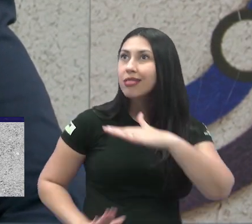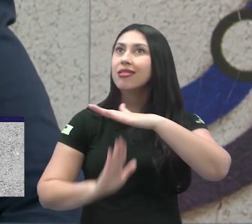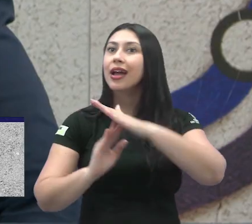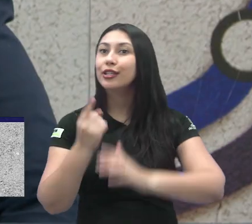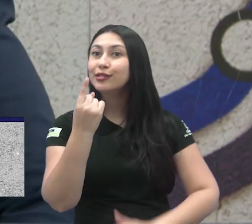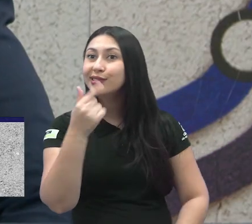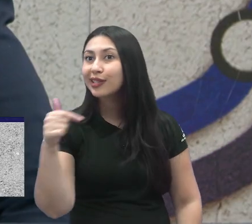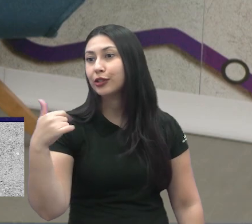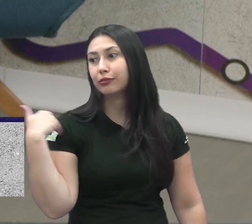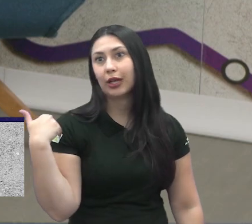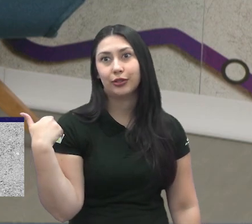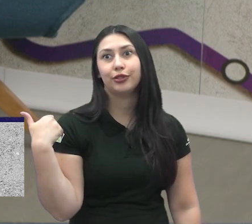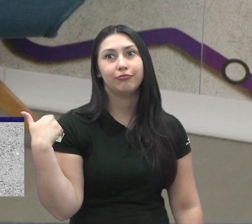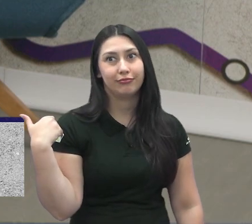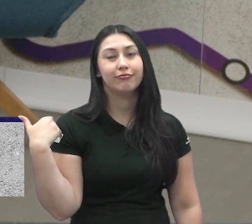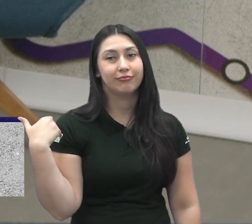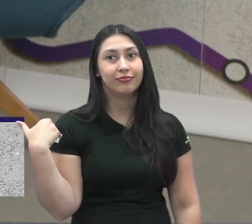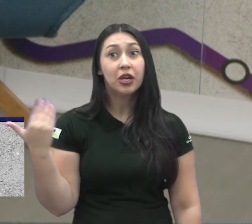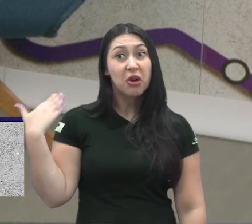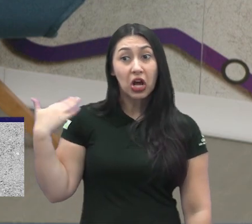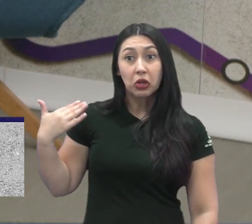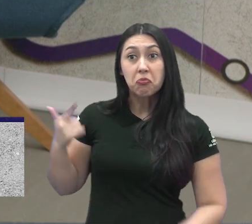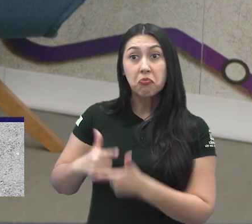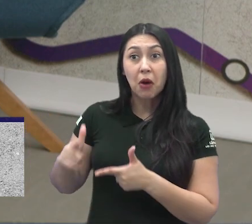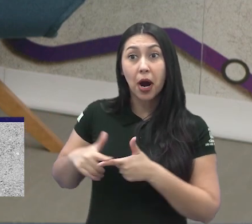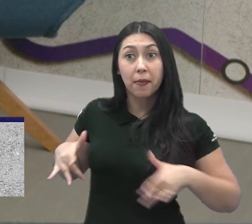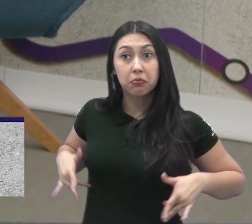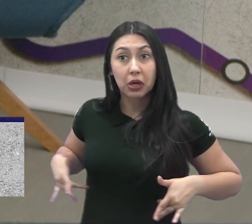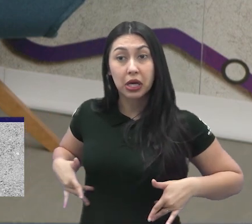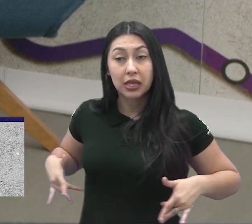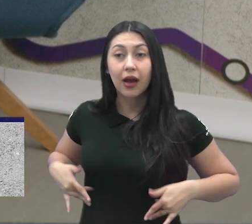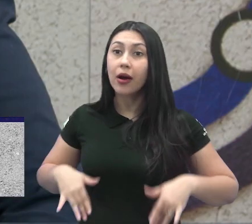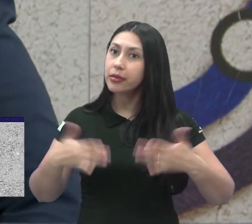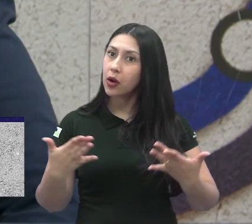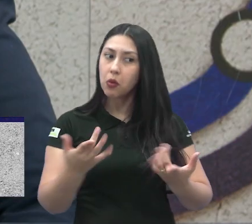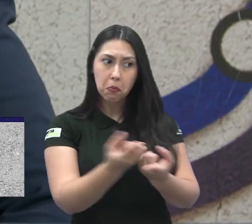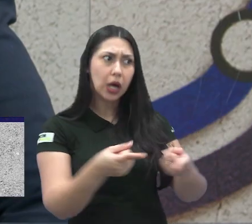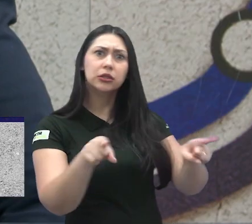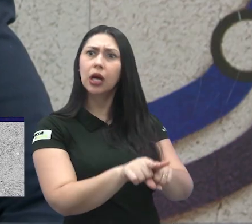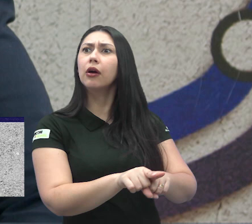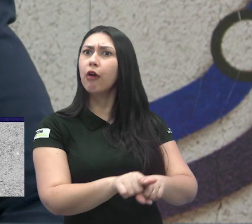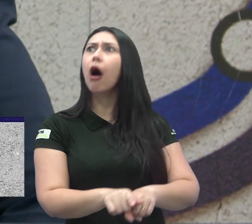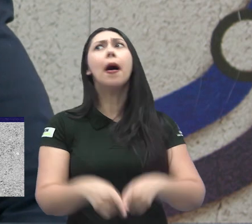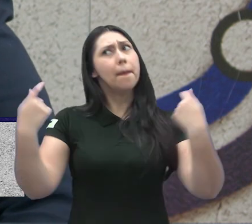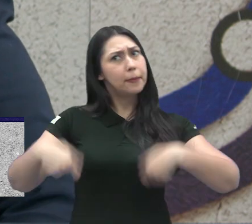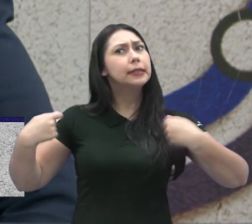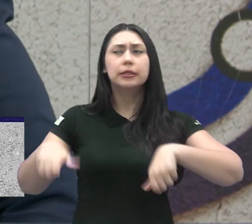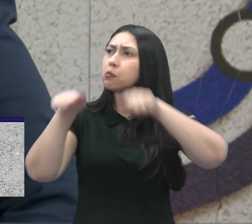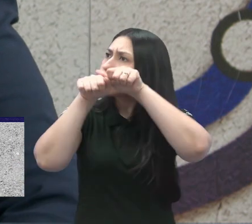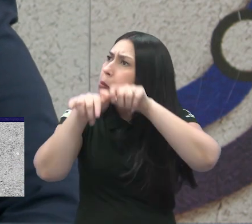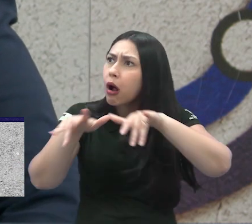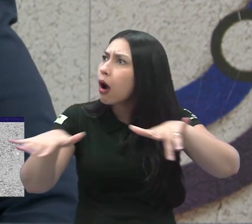os 17 anos e 8 meses. E ele estava insuficiente renal. Aí o meu sócio falou, a gente tem que levar isso para o mundo,